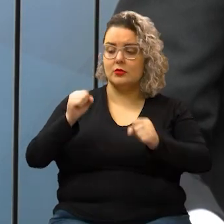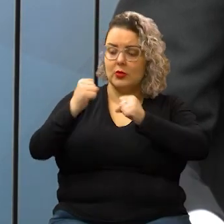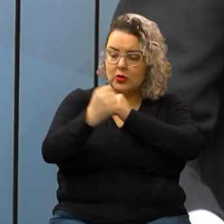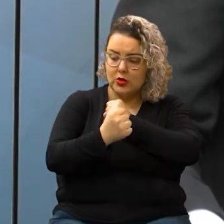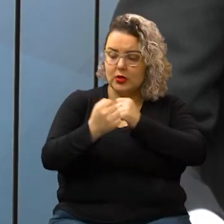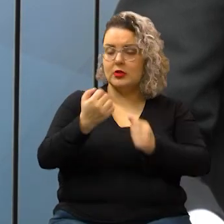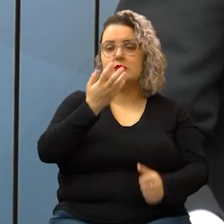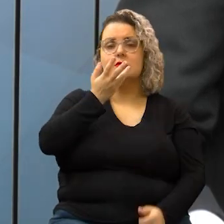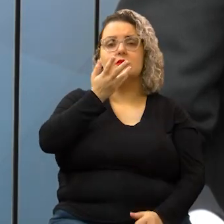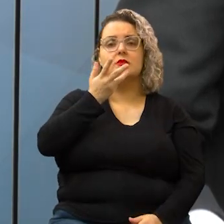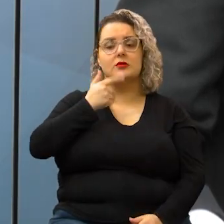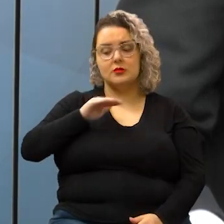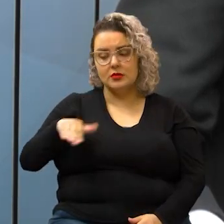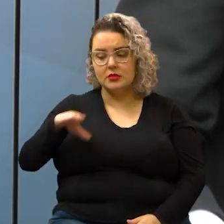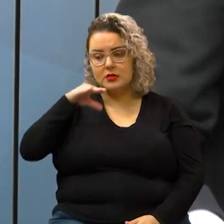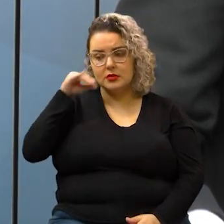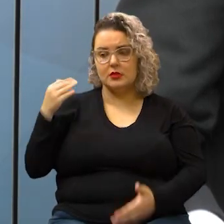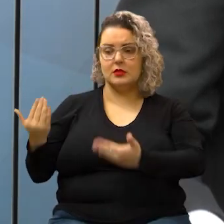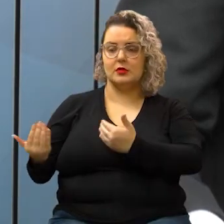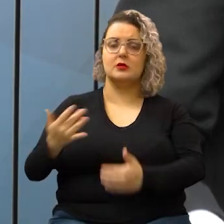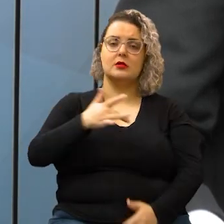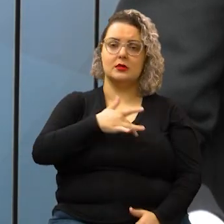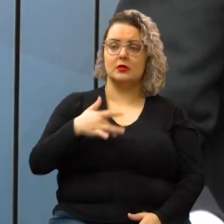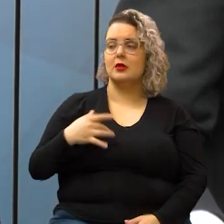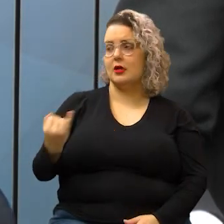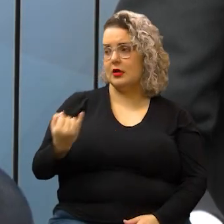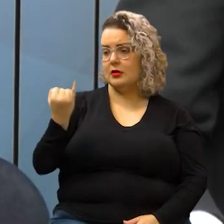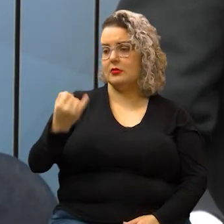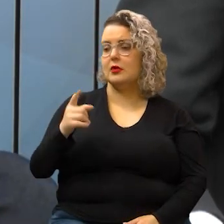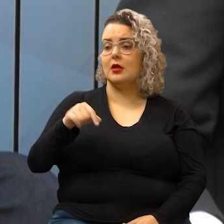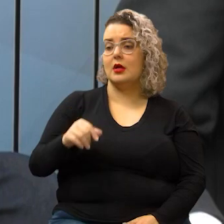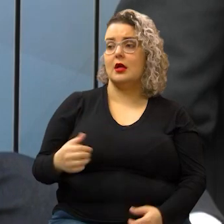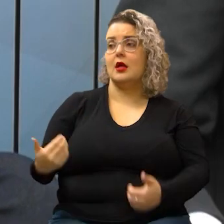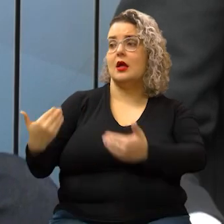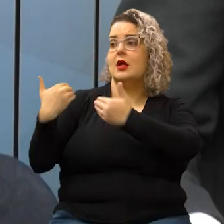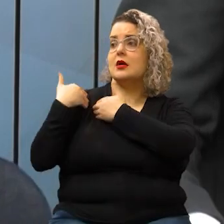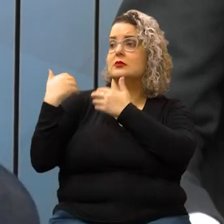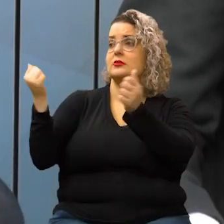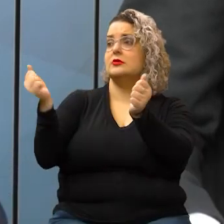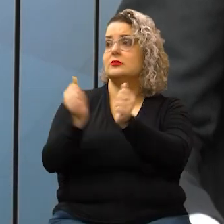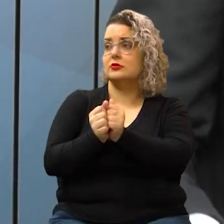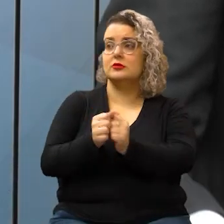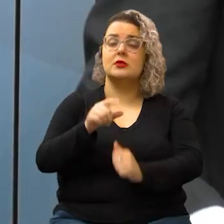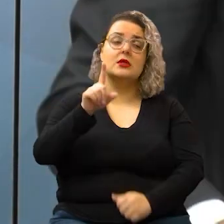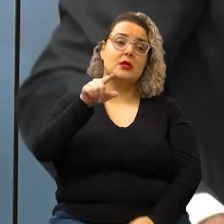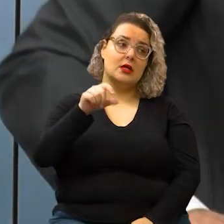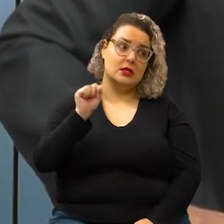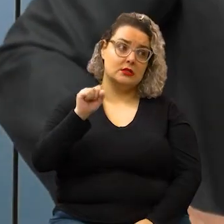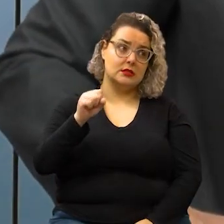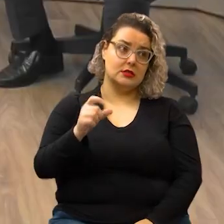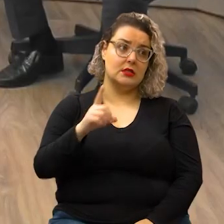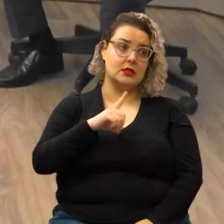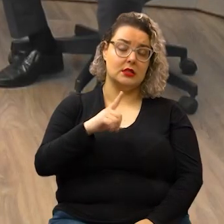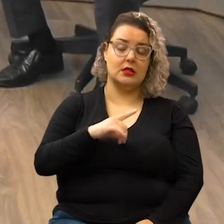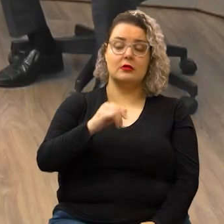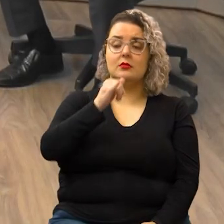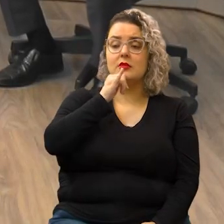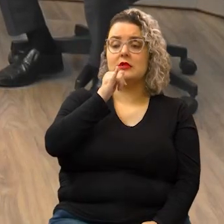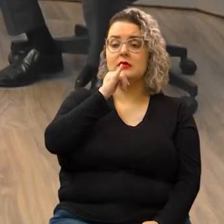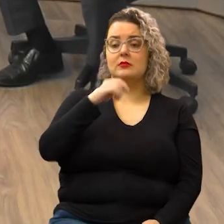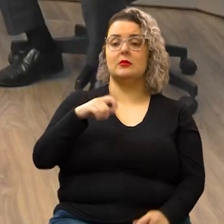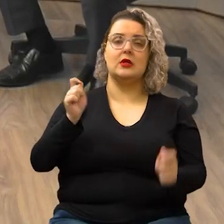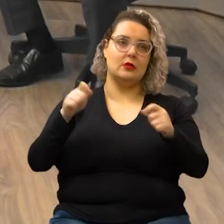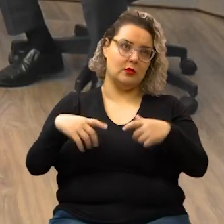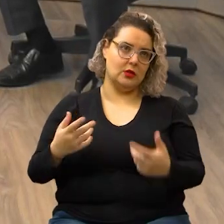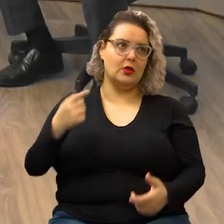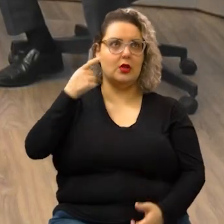nossa infância e da juventude é fundamental. São corresponsáveis, né? Os responsáveis. Mas tendo, por exemplo, essa possibilidade,